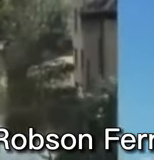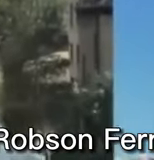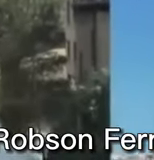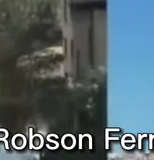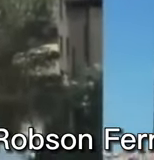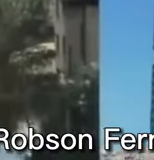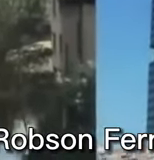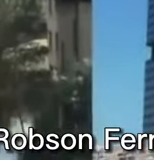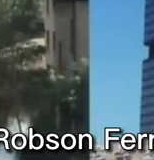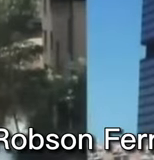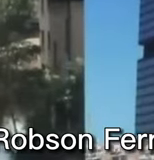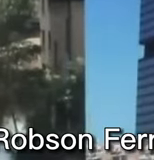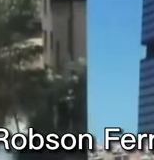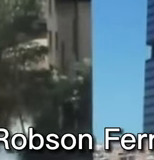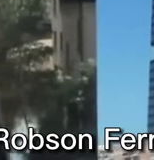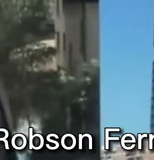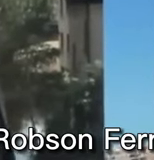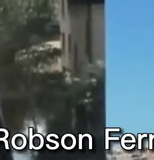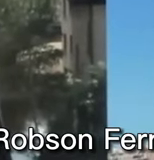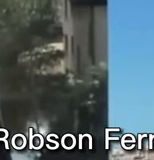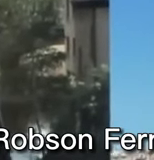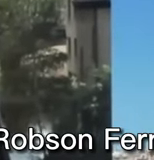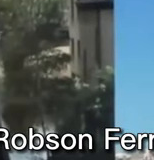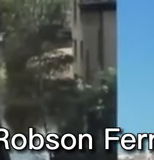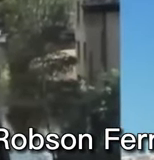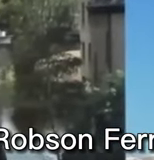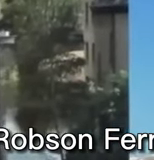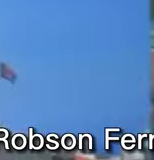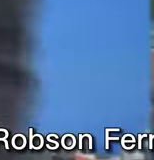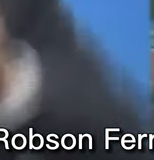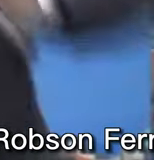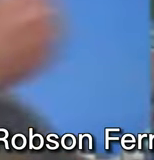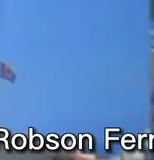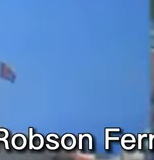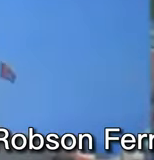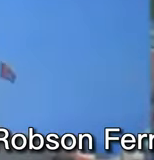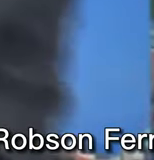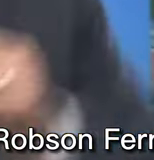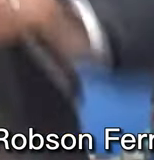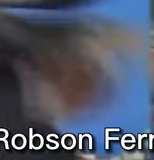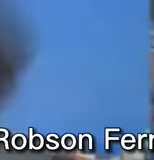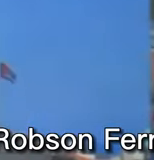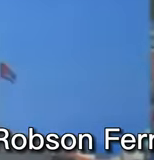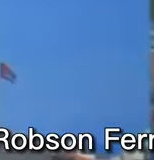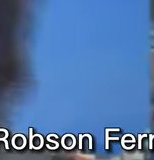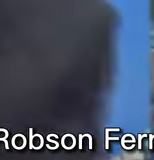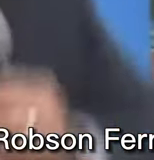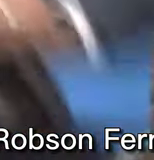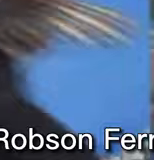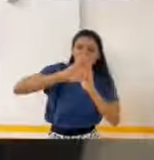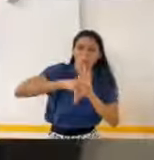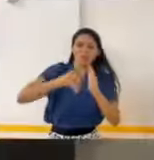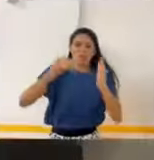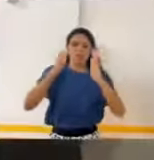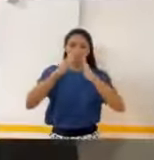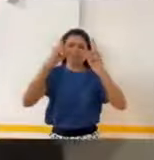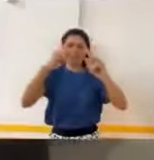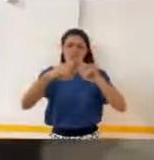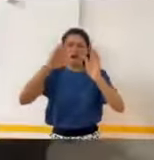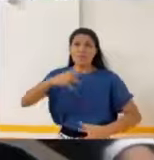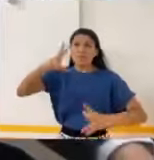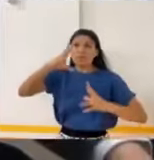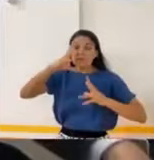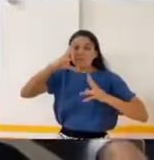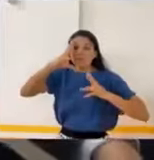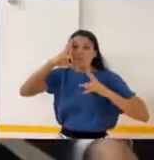anjo sacudia a água parada e dizia assim: água parada tem a vida, água parada tem a vida, água parada tem a vida, água parada